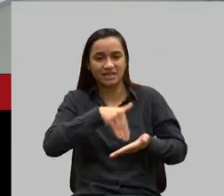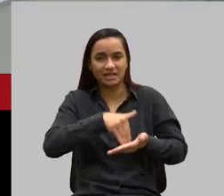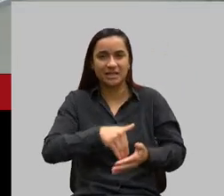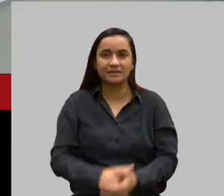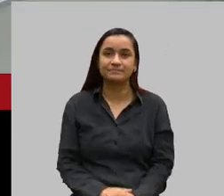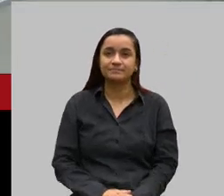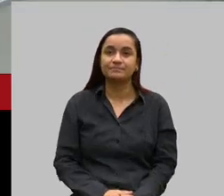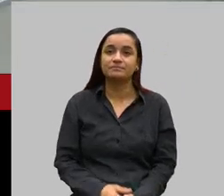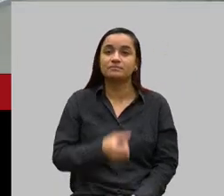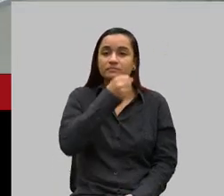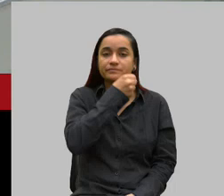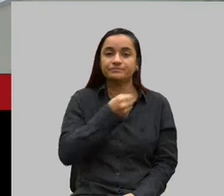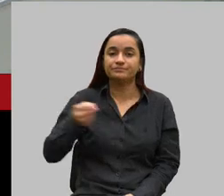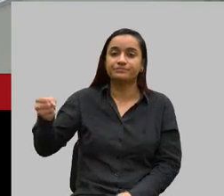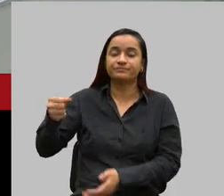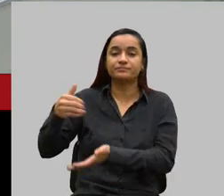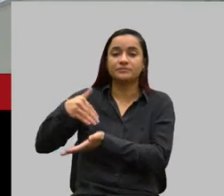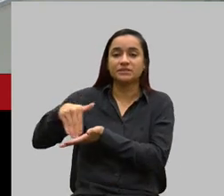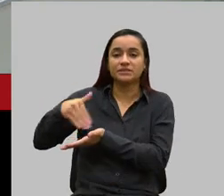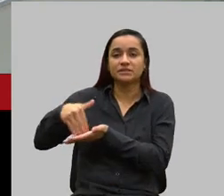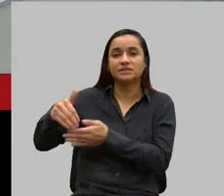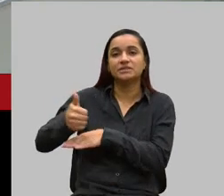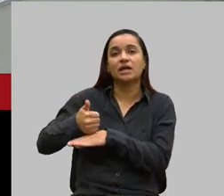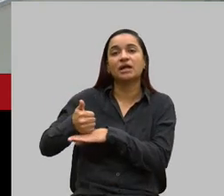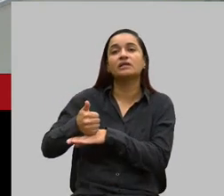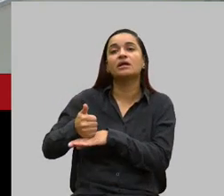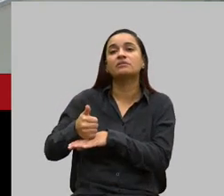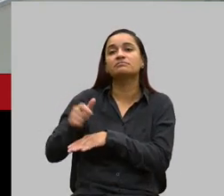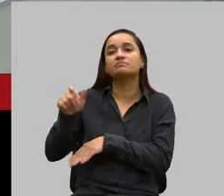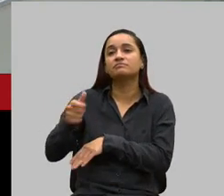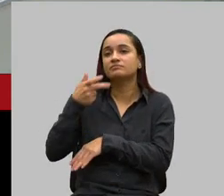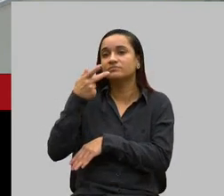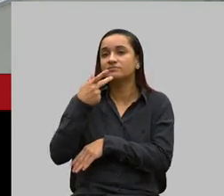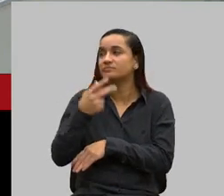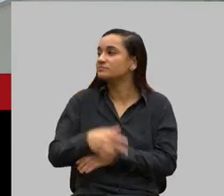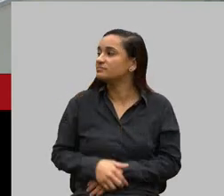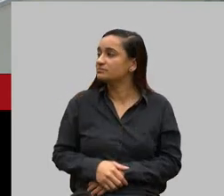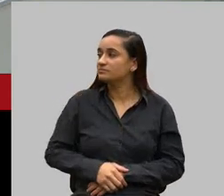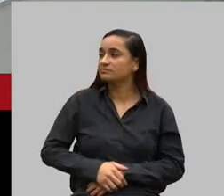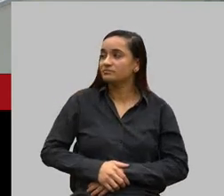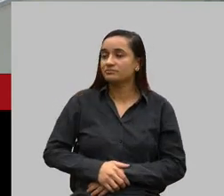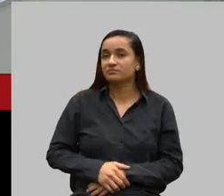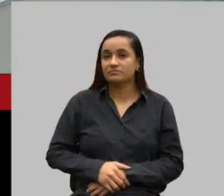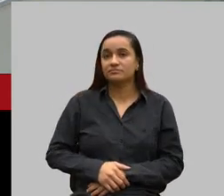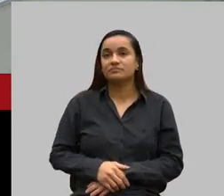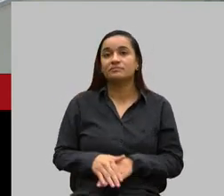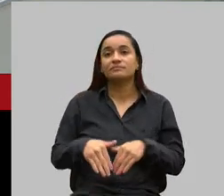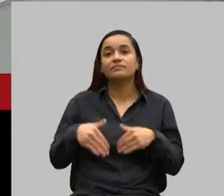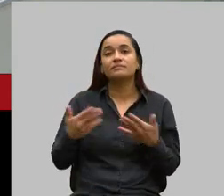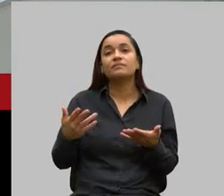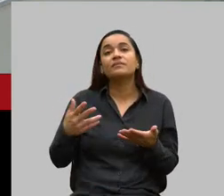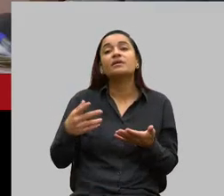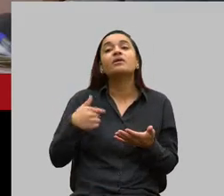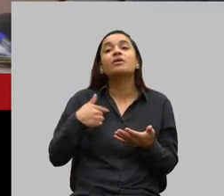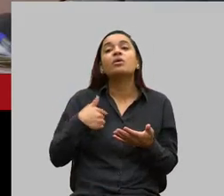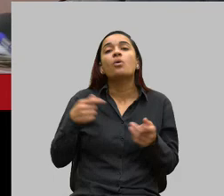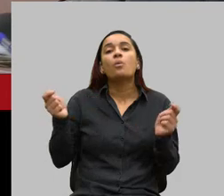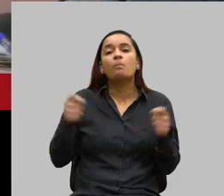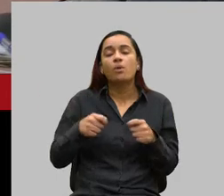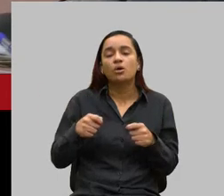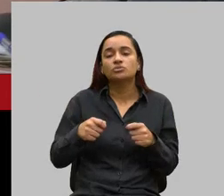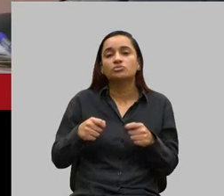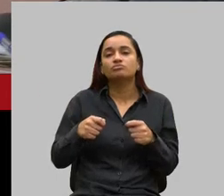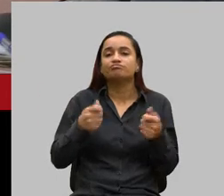secretário passal para responder querido Enes Cândido quem eu posso testemunhar aqui